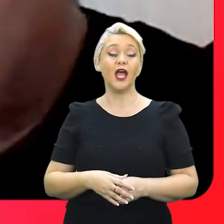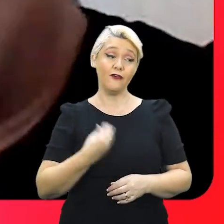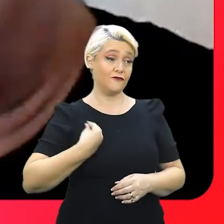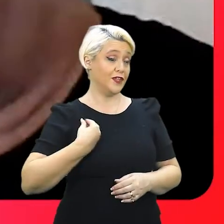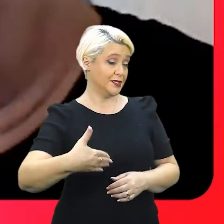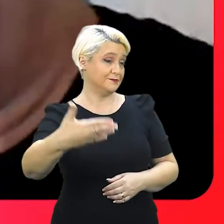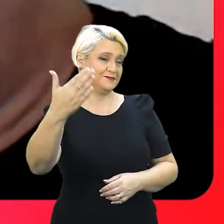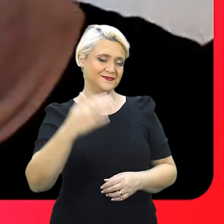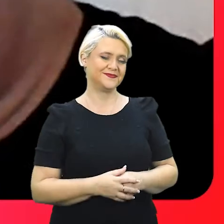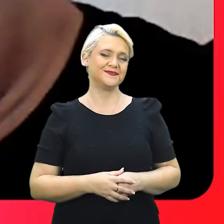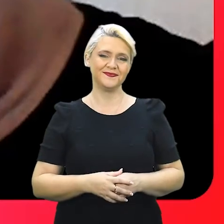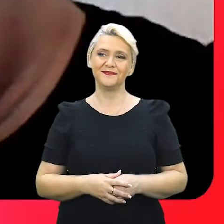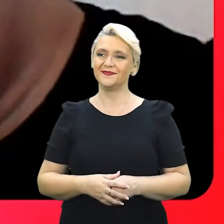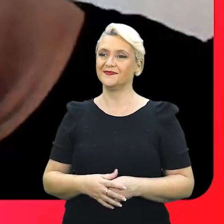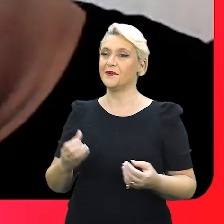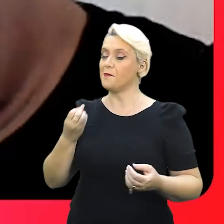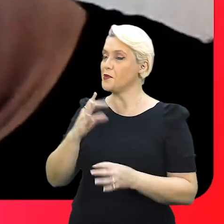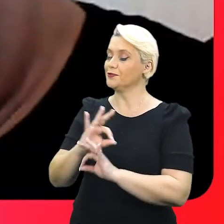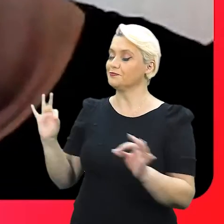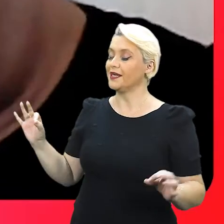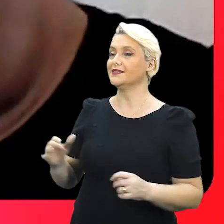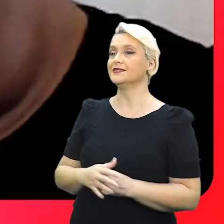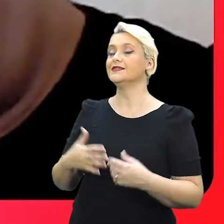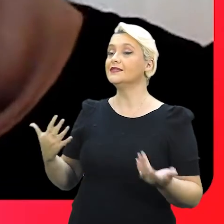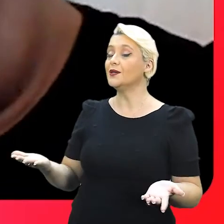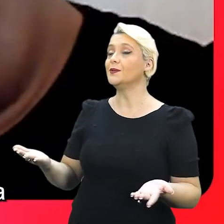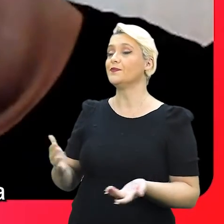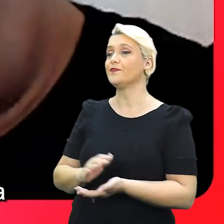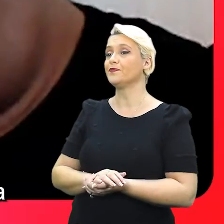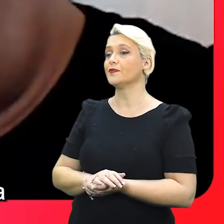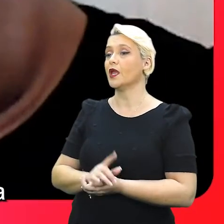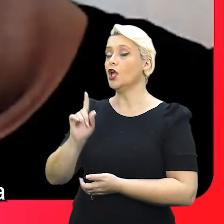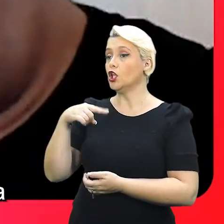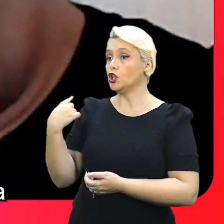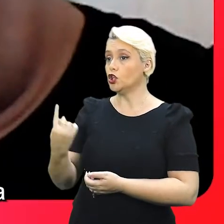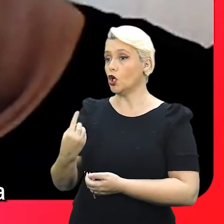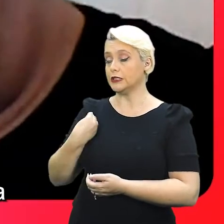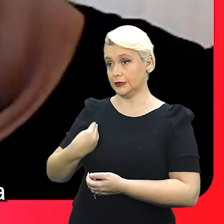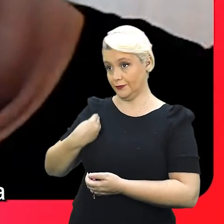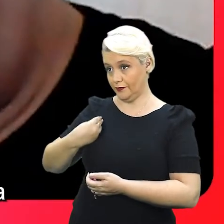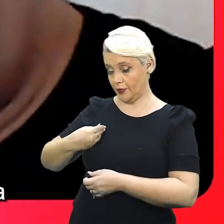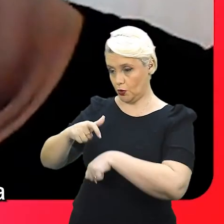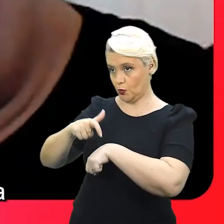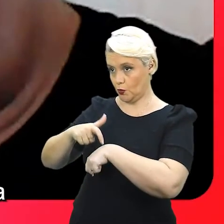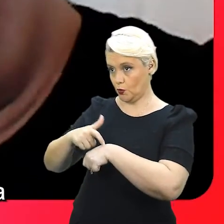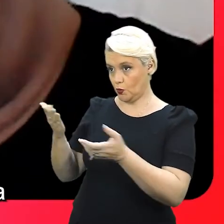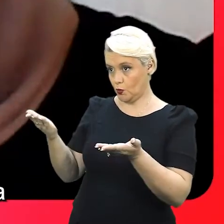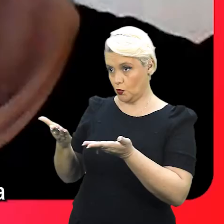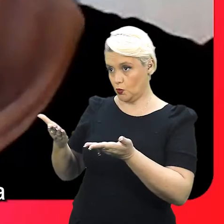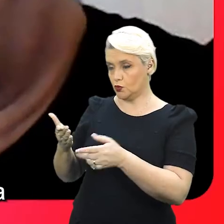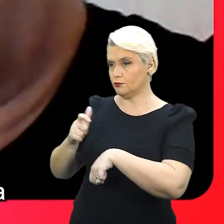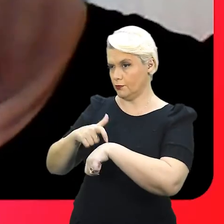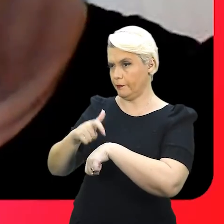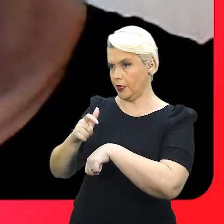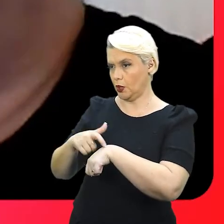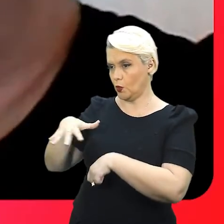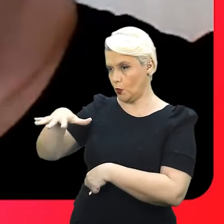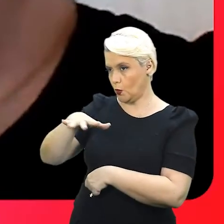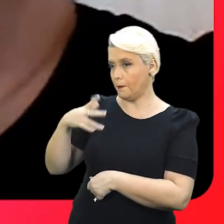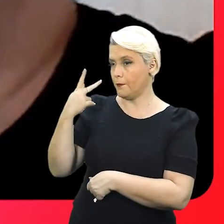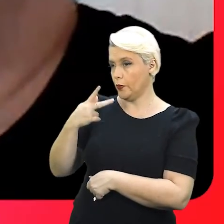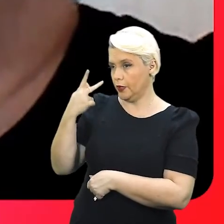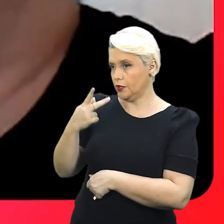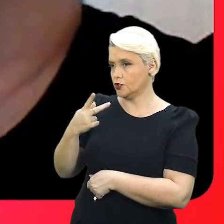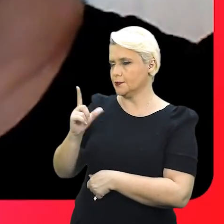ouvido. Bom demais. Cajuru, nós estamos vivendo hoje um momento na